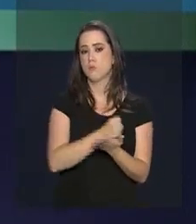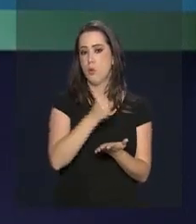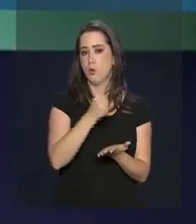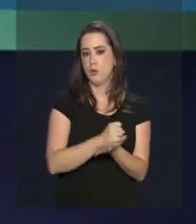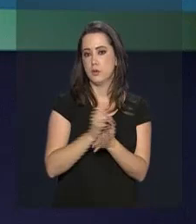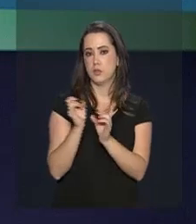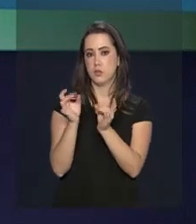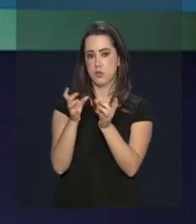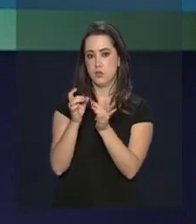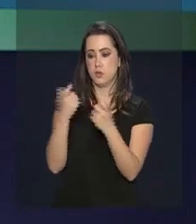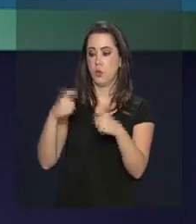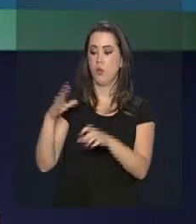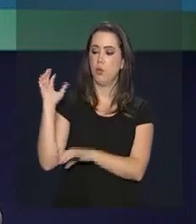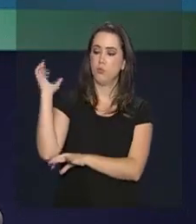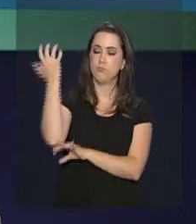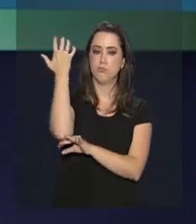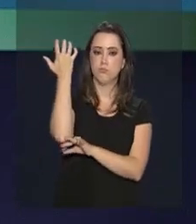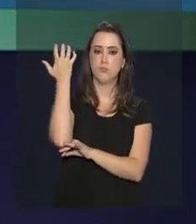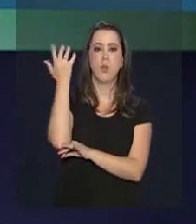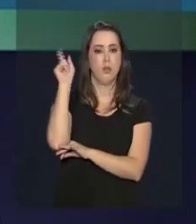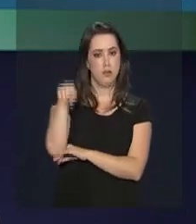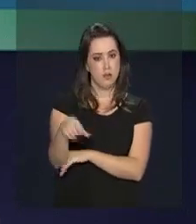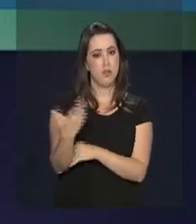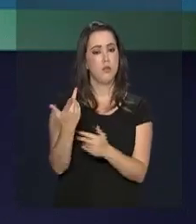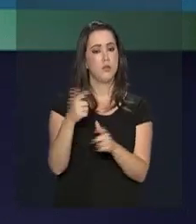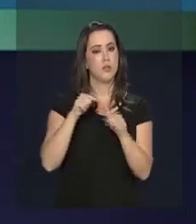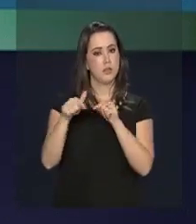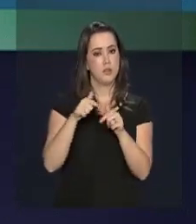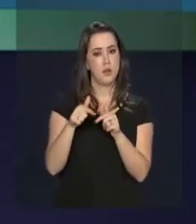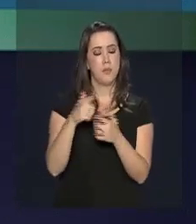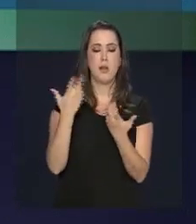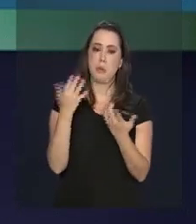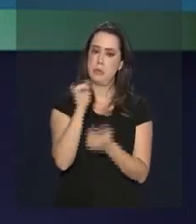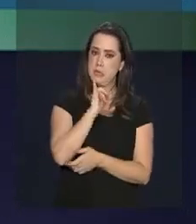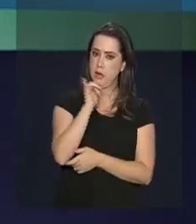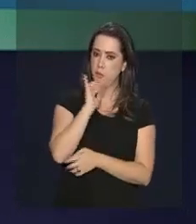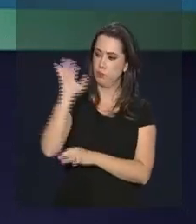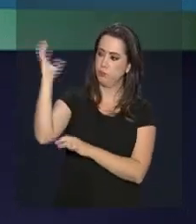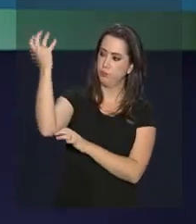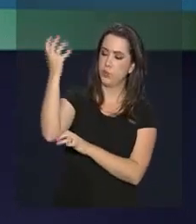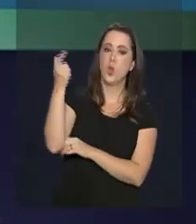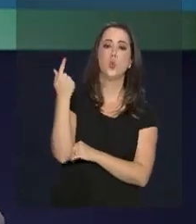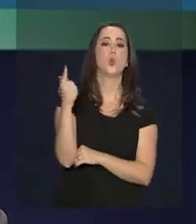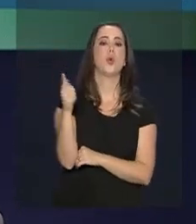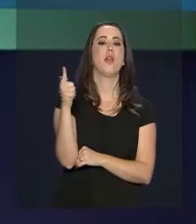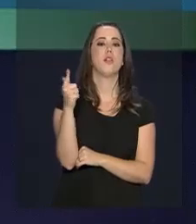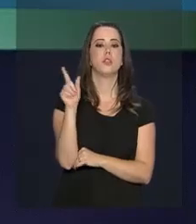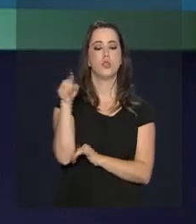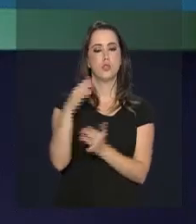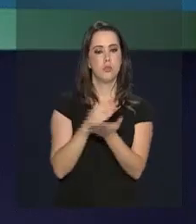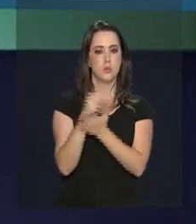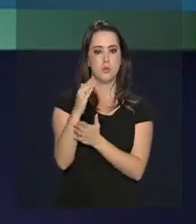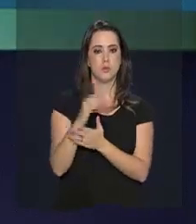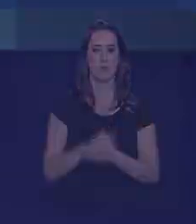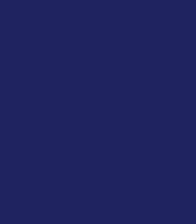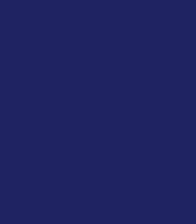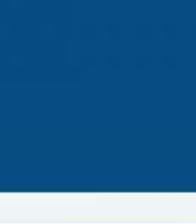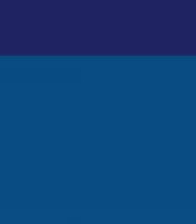de parques nacionais do país esse trabalho na chapada dos veadeiros em goiás já começou